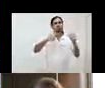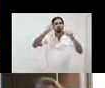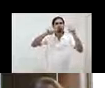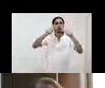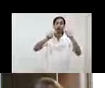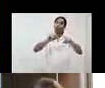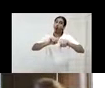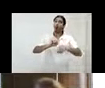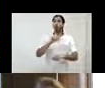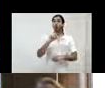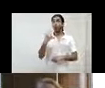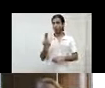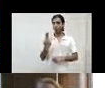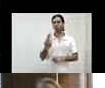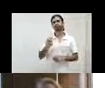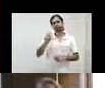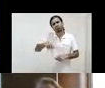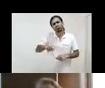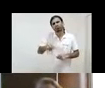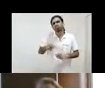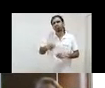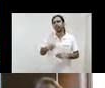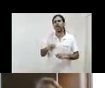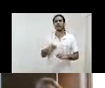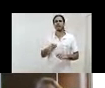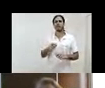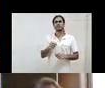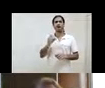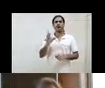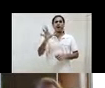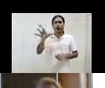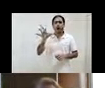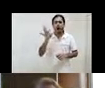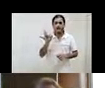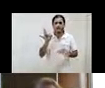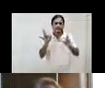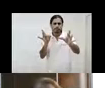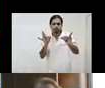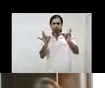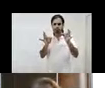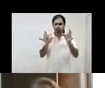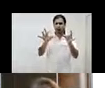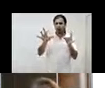meio da identificação da, desses dados, nós vamos